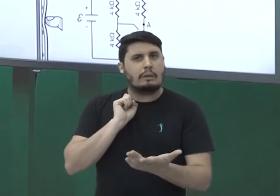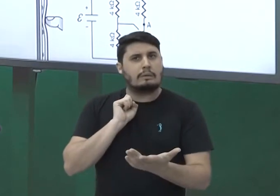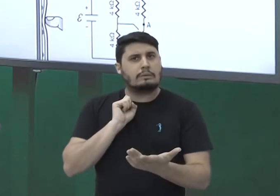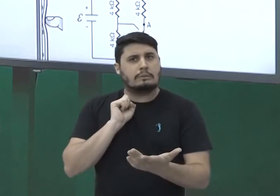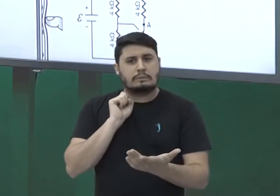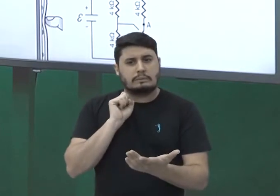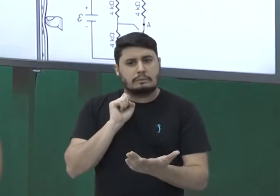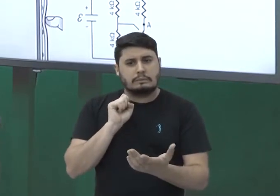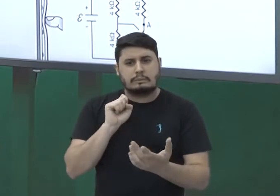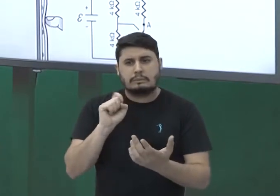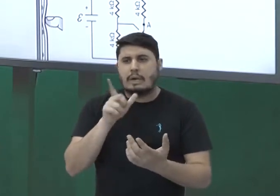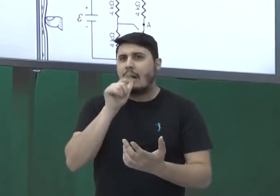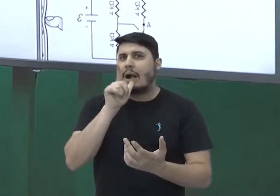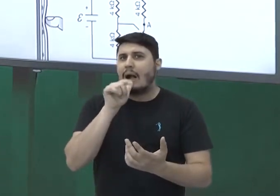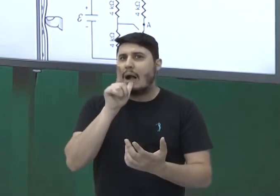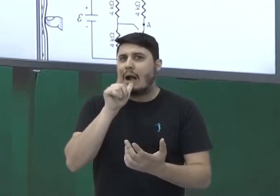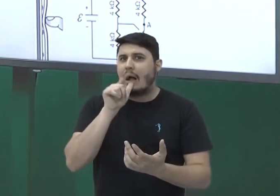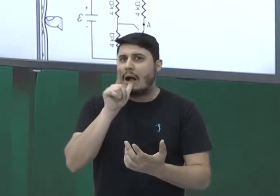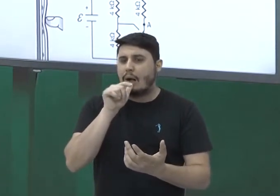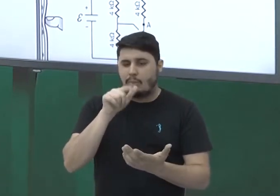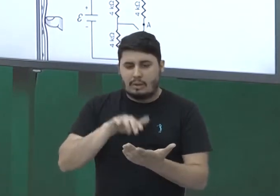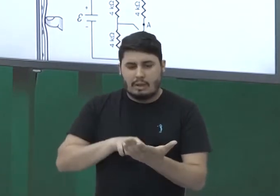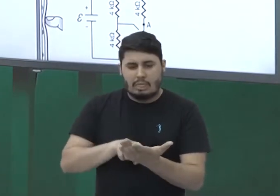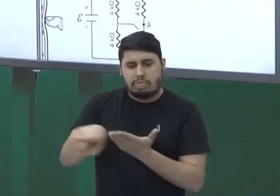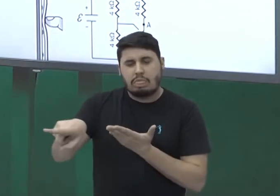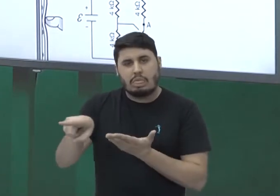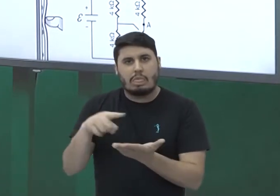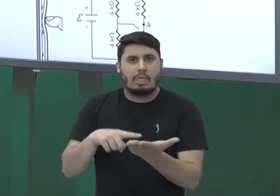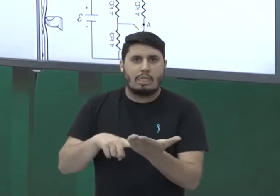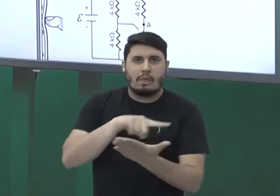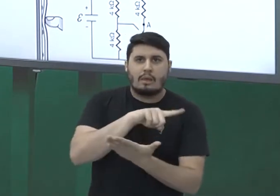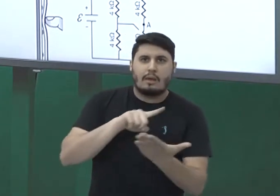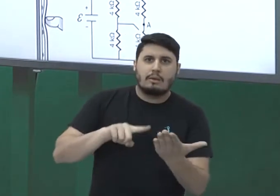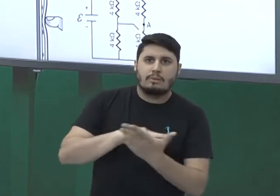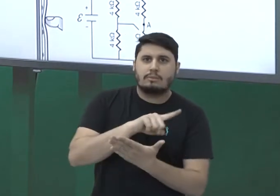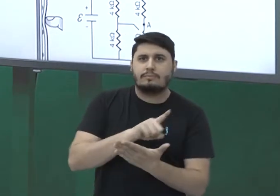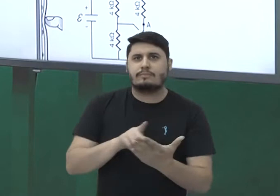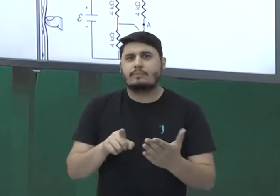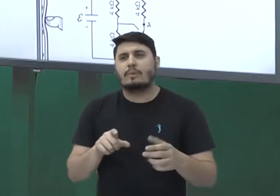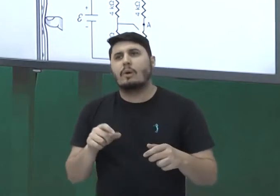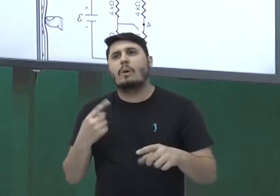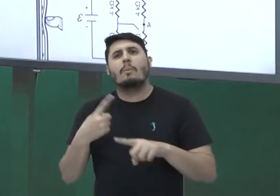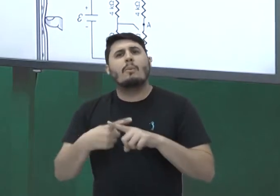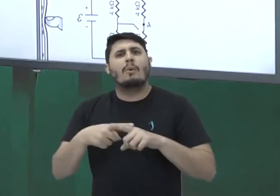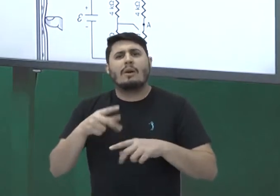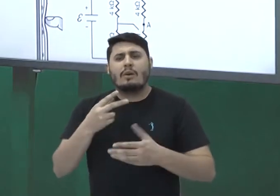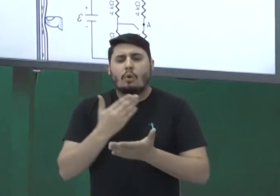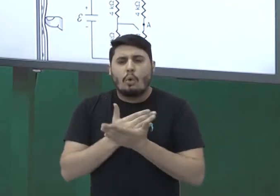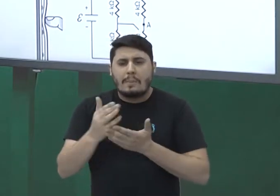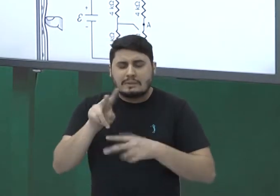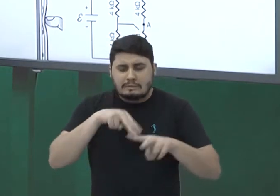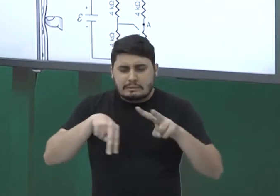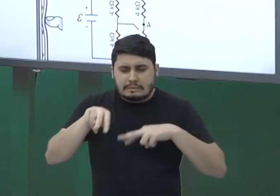tela está um pouco molhada, ele abre outro aplicativo, certo? Ele começa a fazer uma leitura um pouco